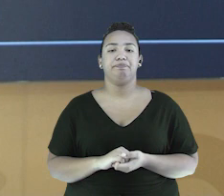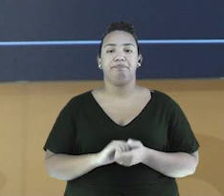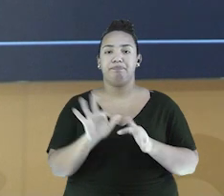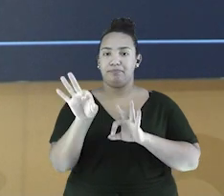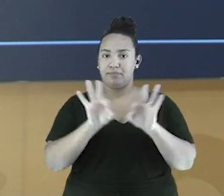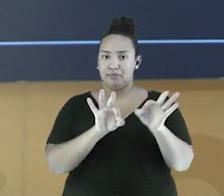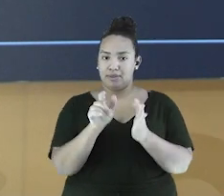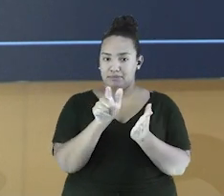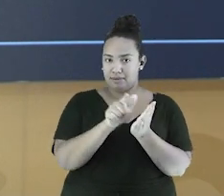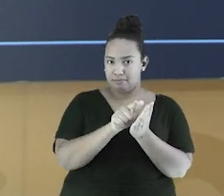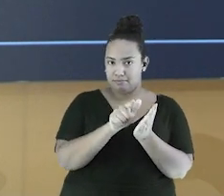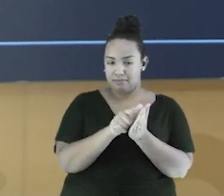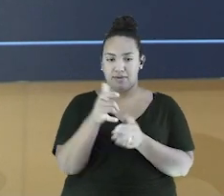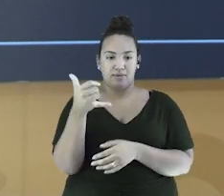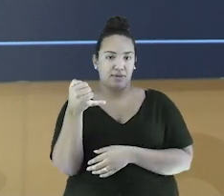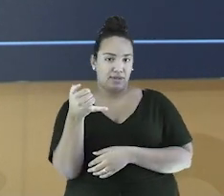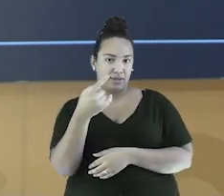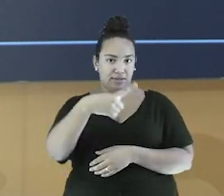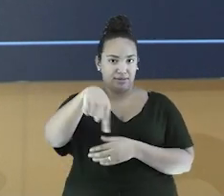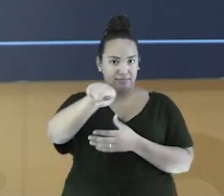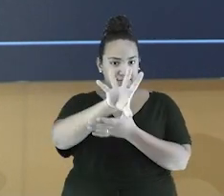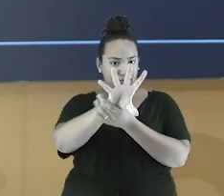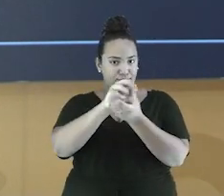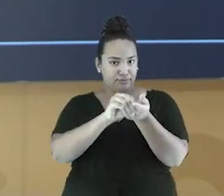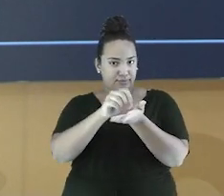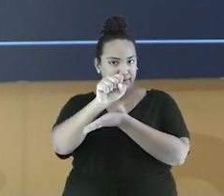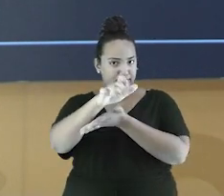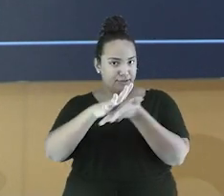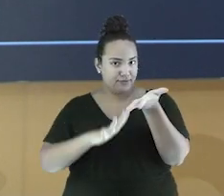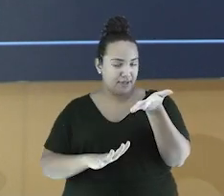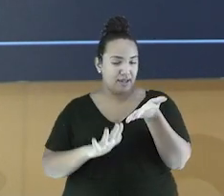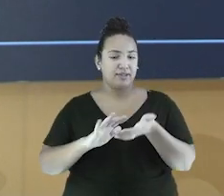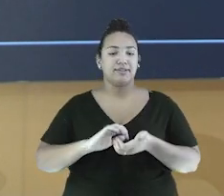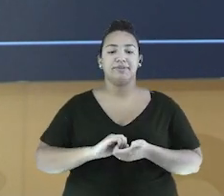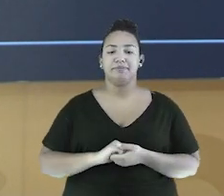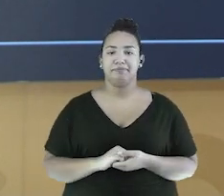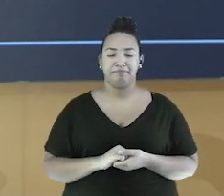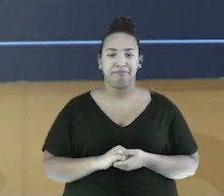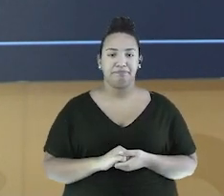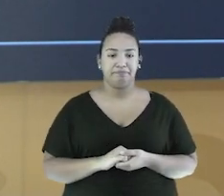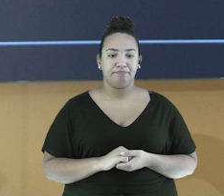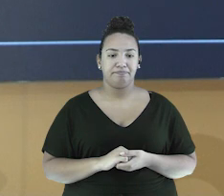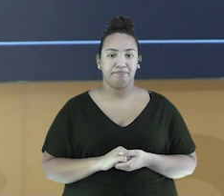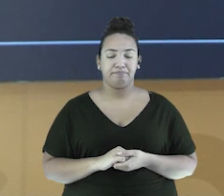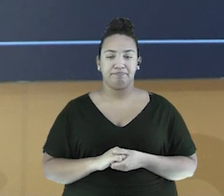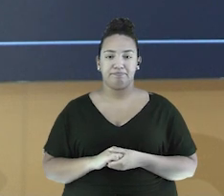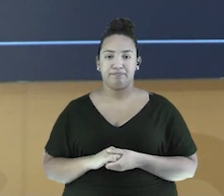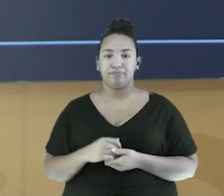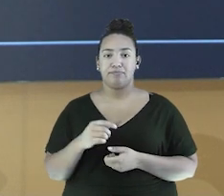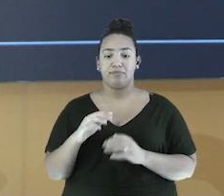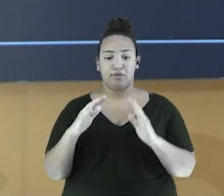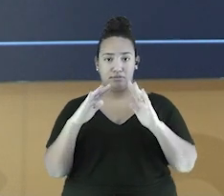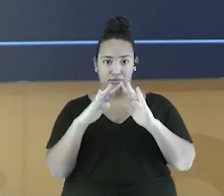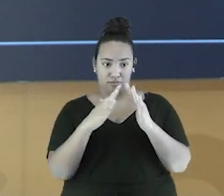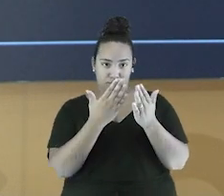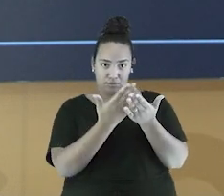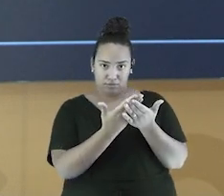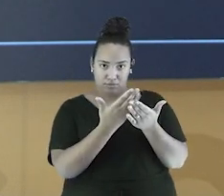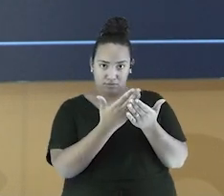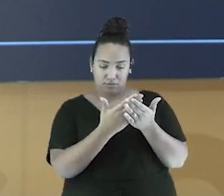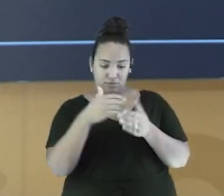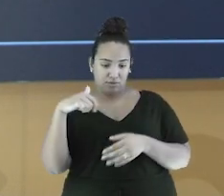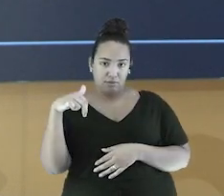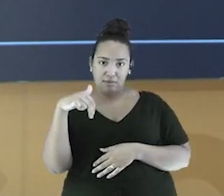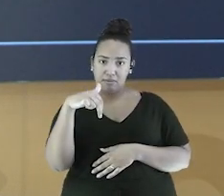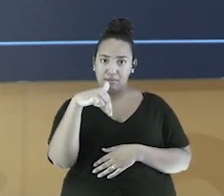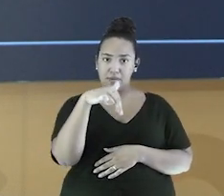uma caneta e anotem essa tarefa. Da próxima vez que vocês forem para a escola,